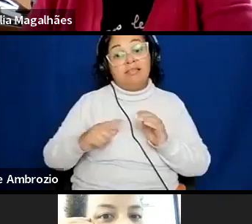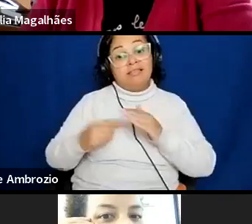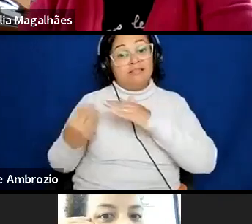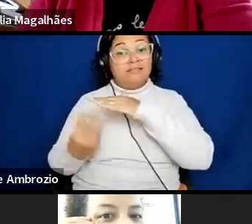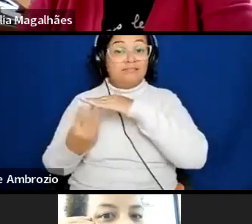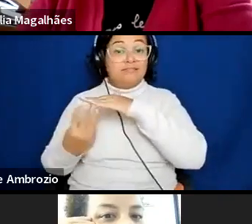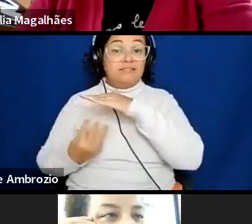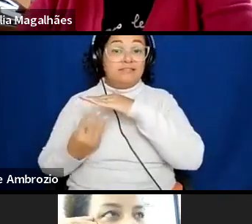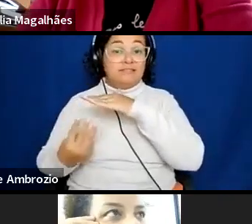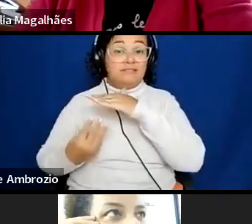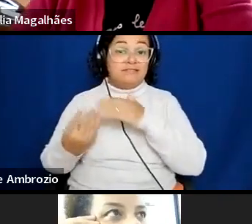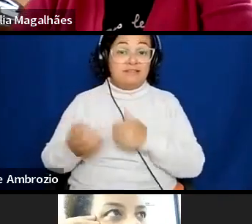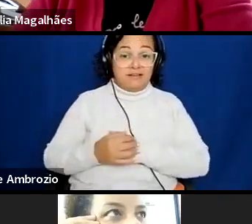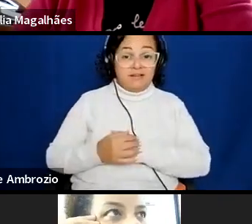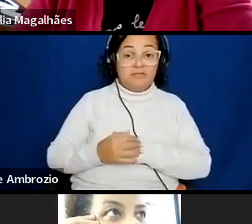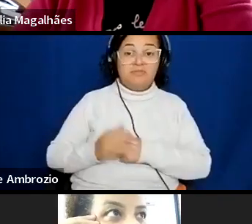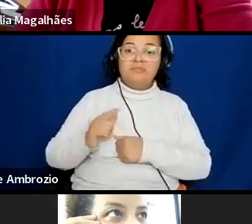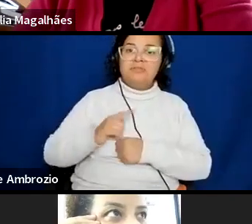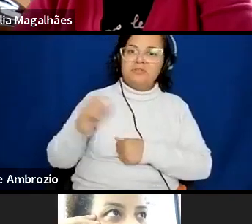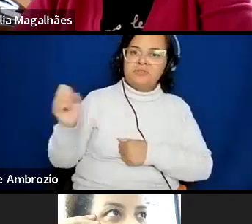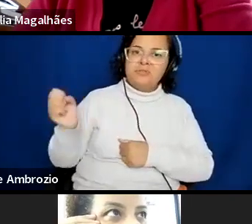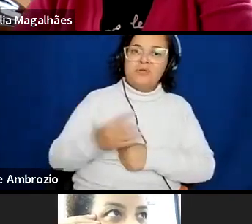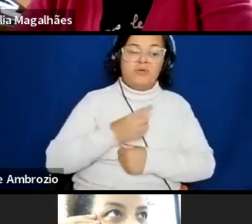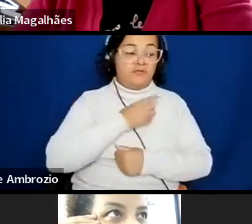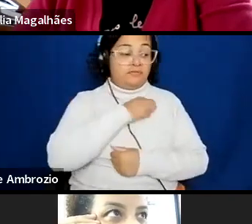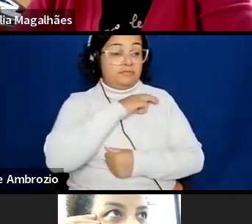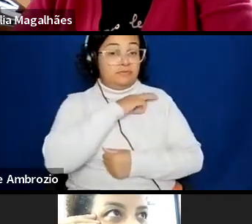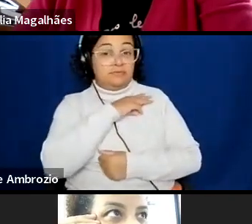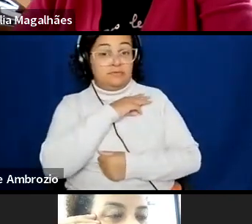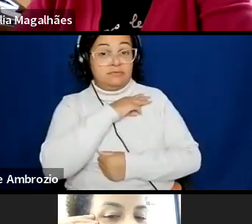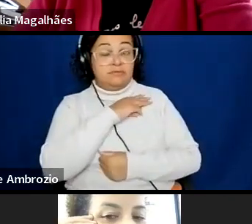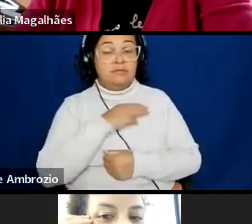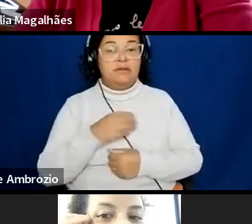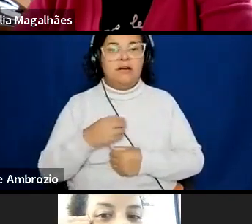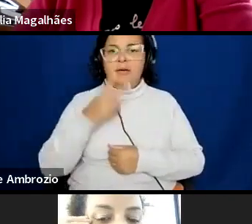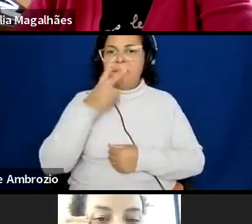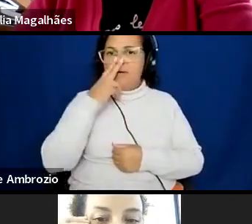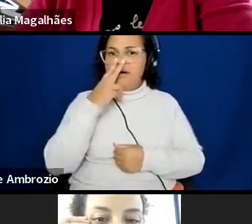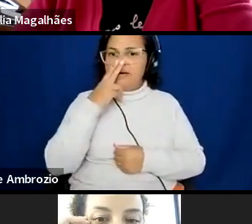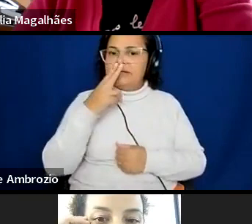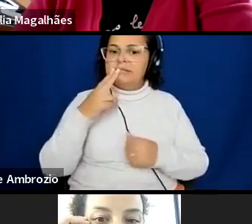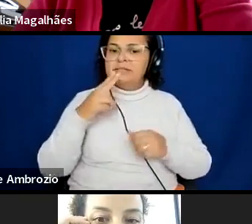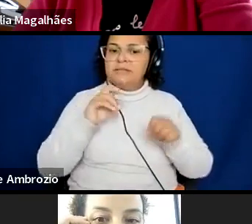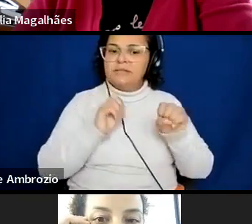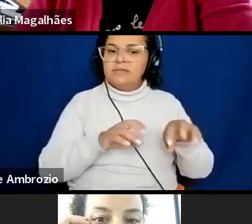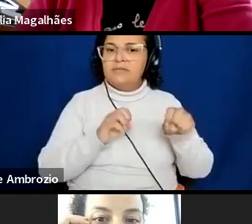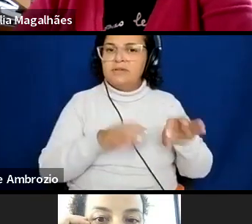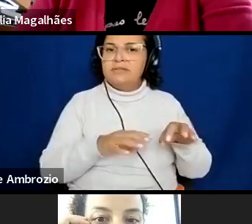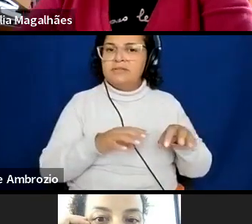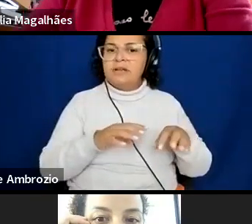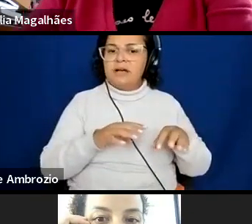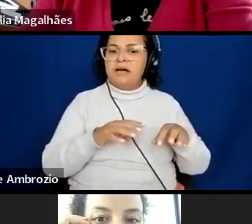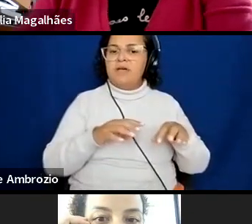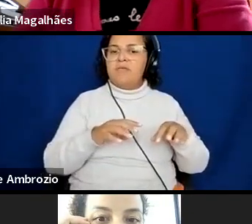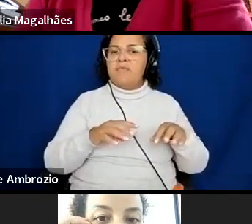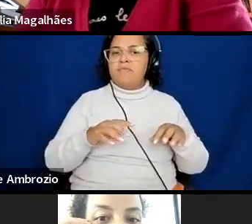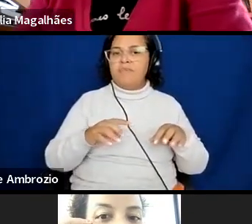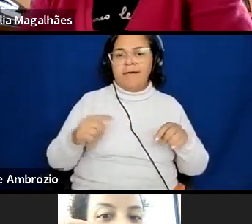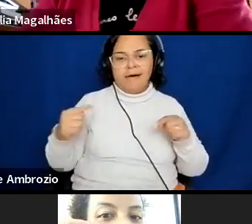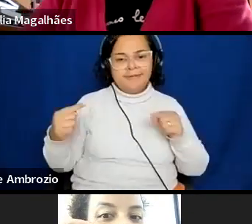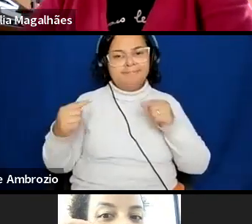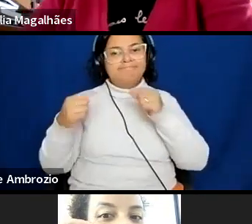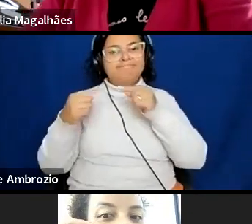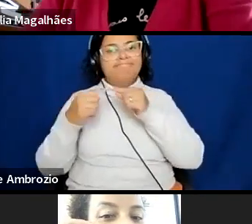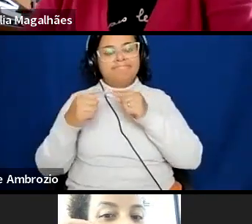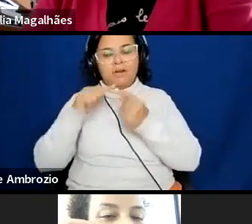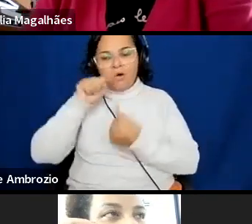educação, né, por meio do novo ensino médio, de forma que cada vez mais a educação tem se tornado um produto do capitalismo.